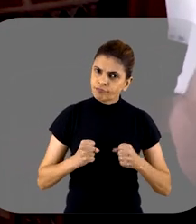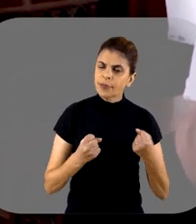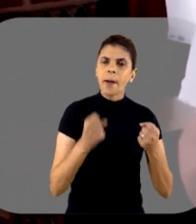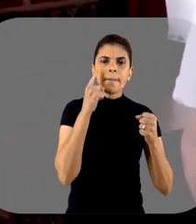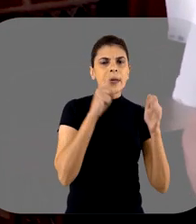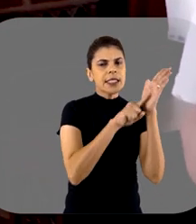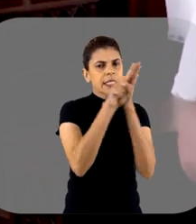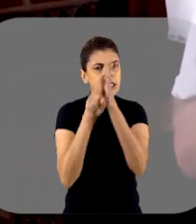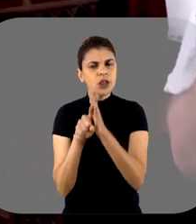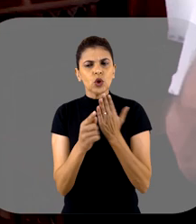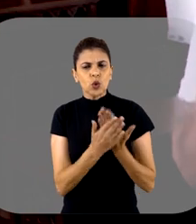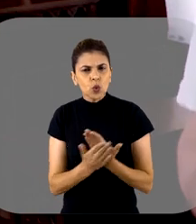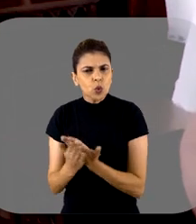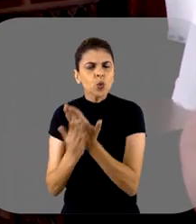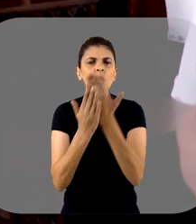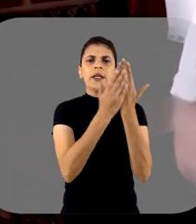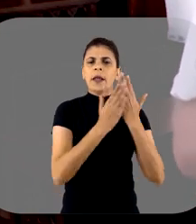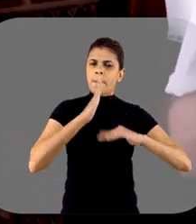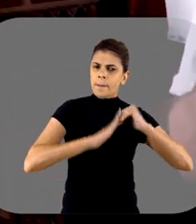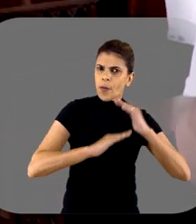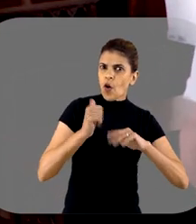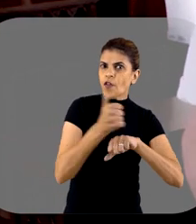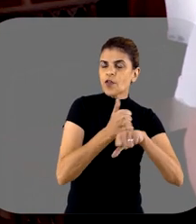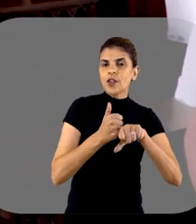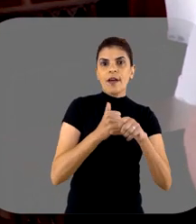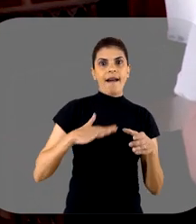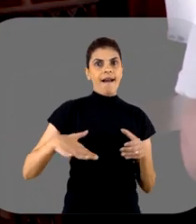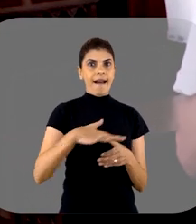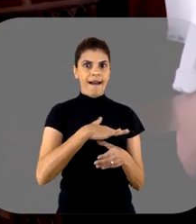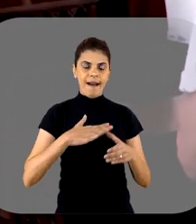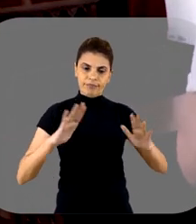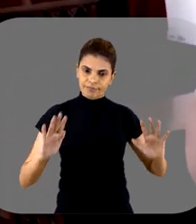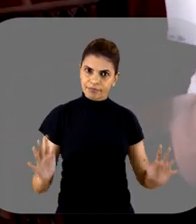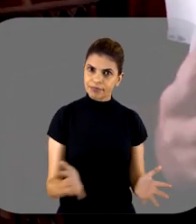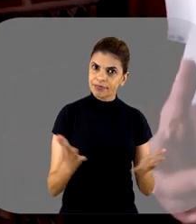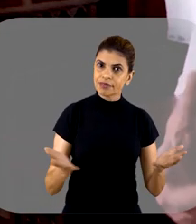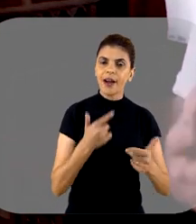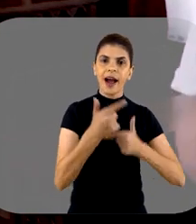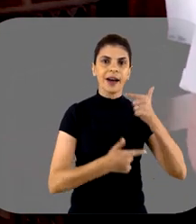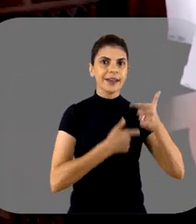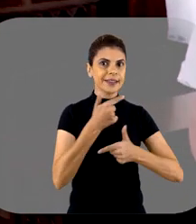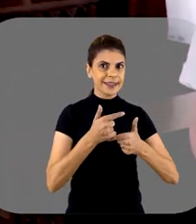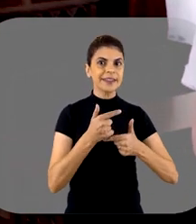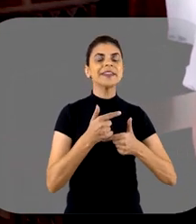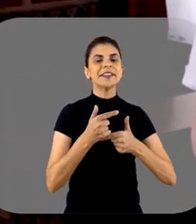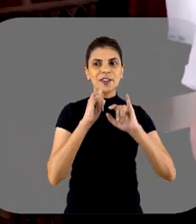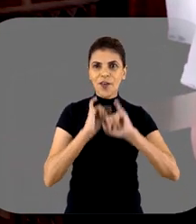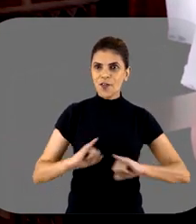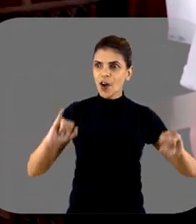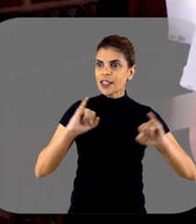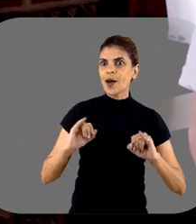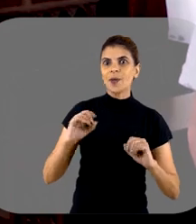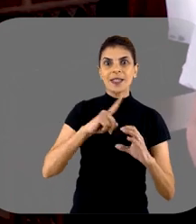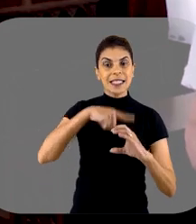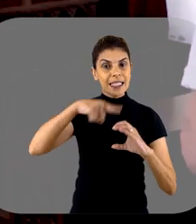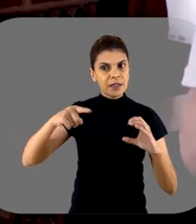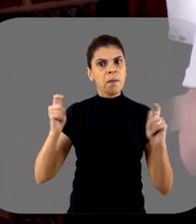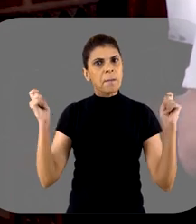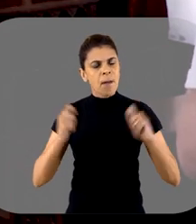os pesquisadores, os estudantes, os profissionais da área, e de promoverem atividades de divulgação científica que